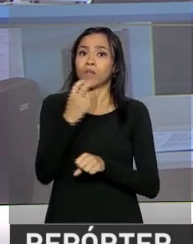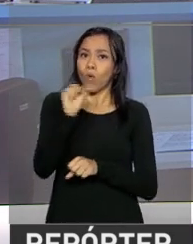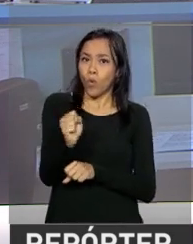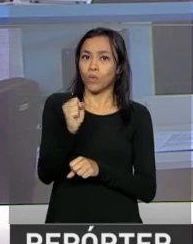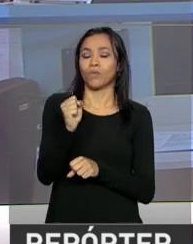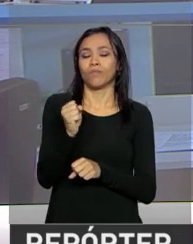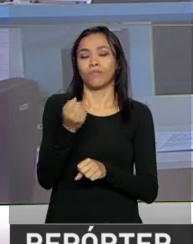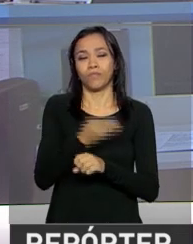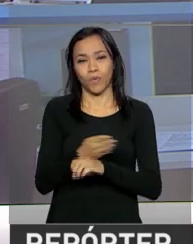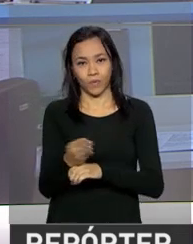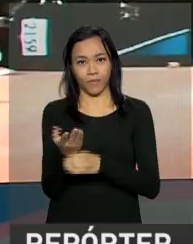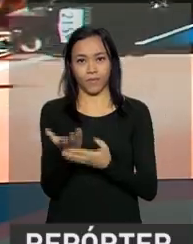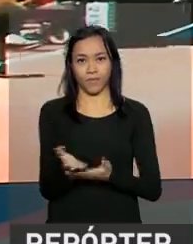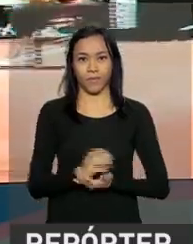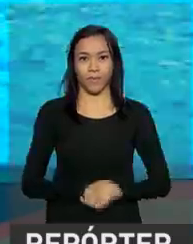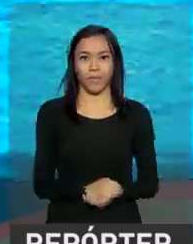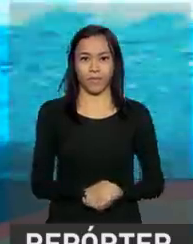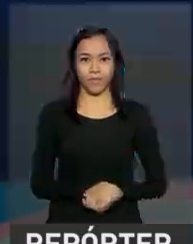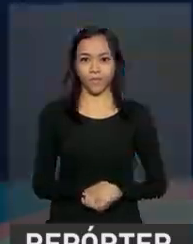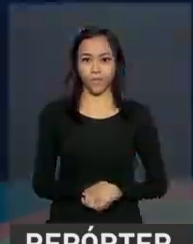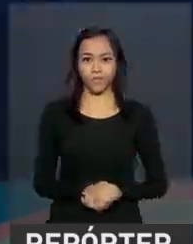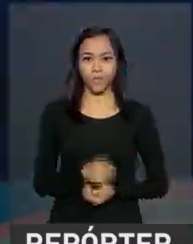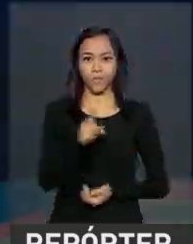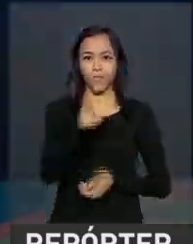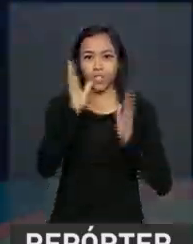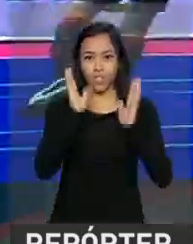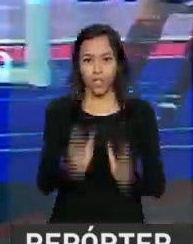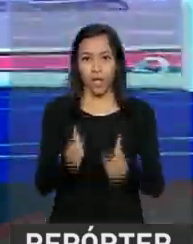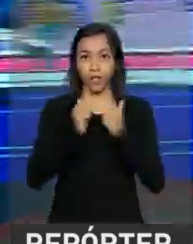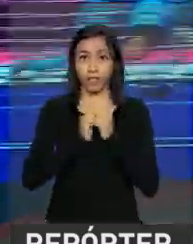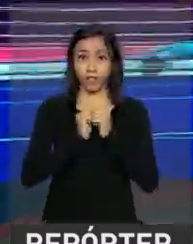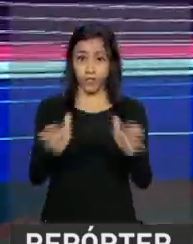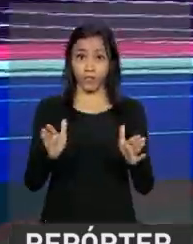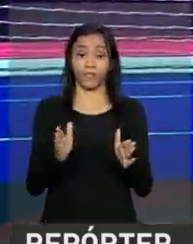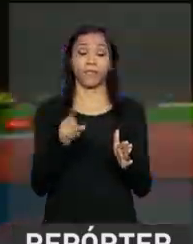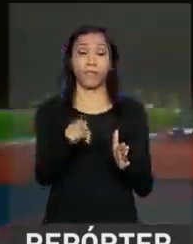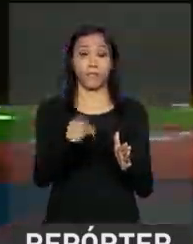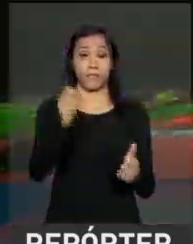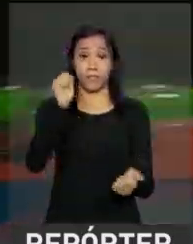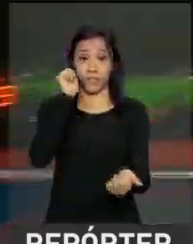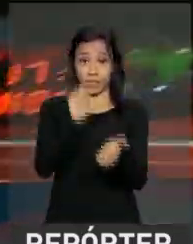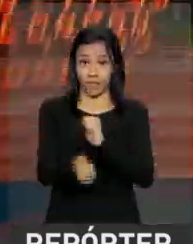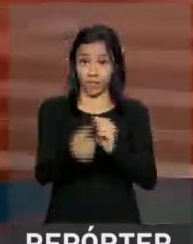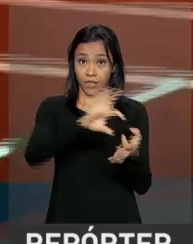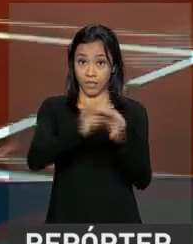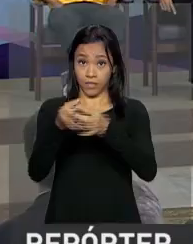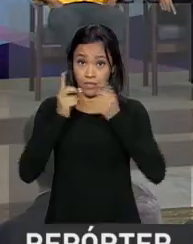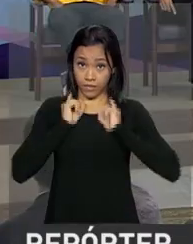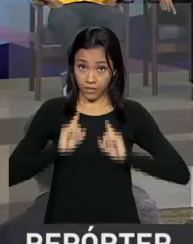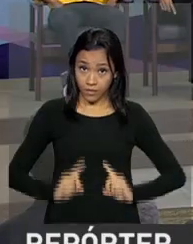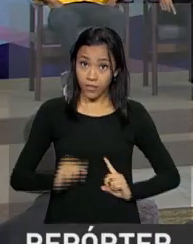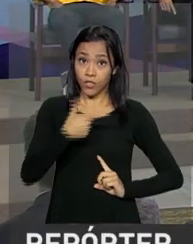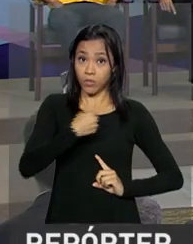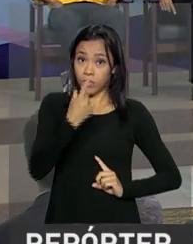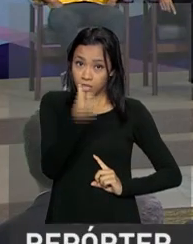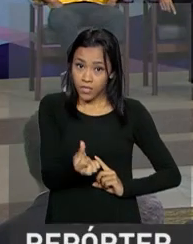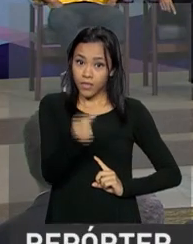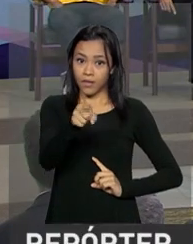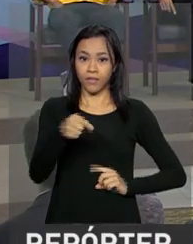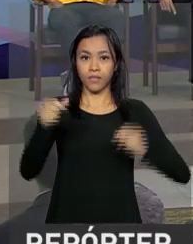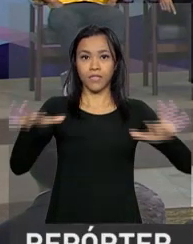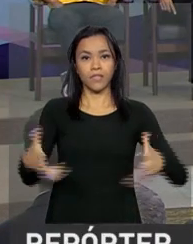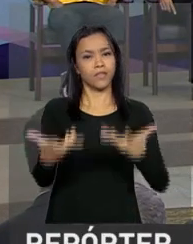8 de bronze. Foi dada a largada para as Paralimpíadas Rio 2016. Em cerimônia no